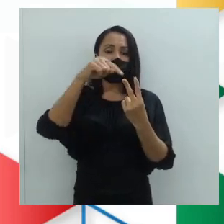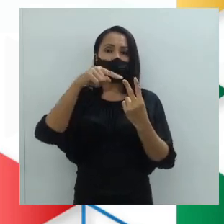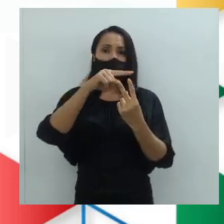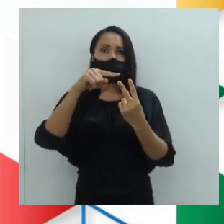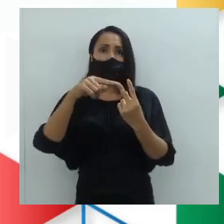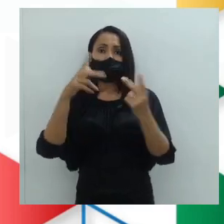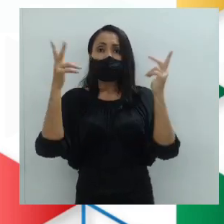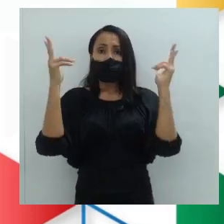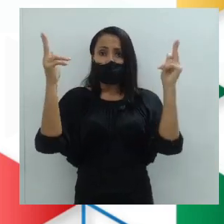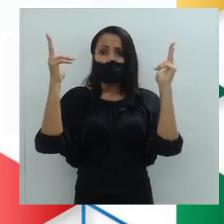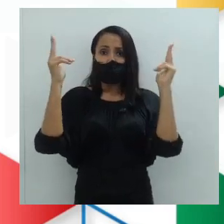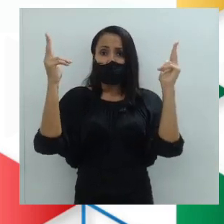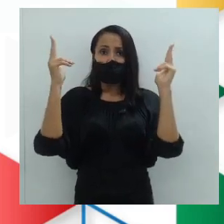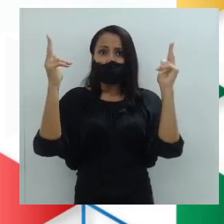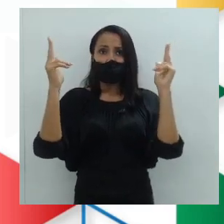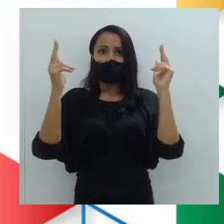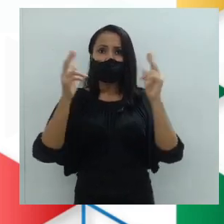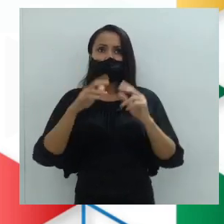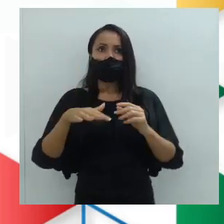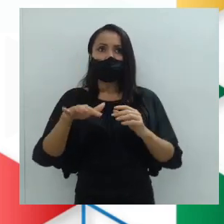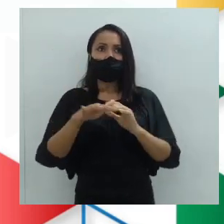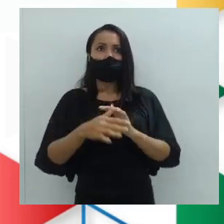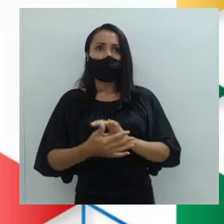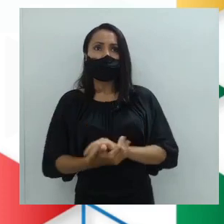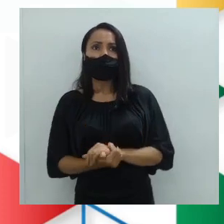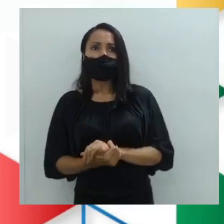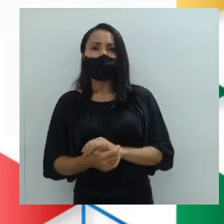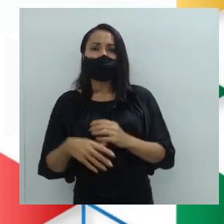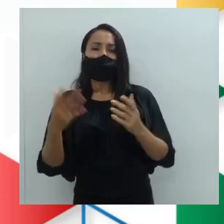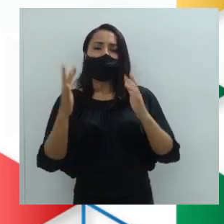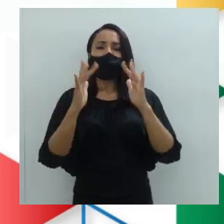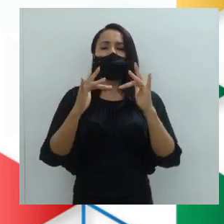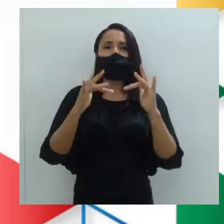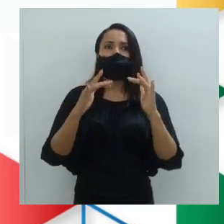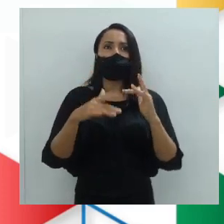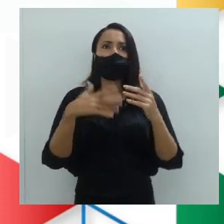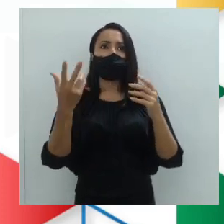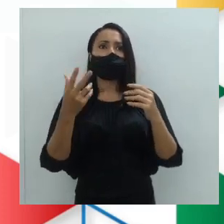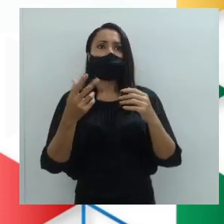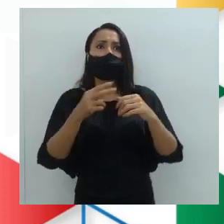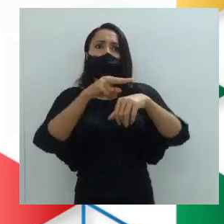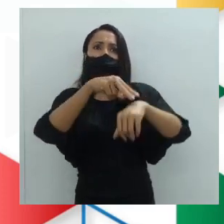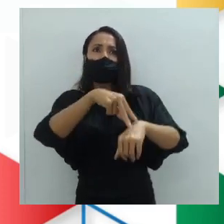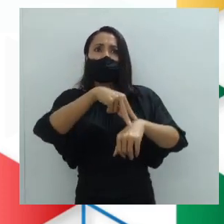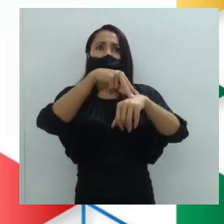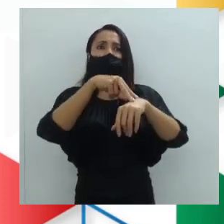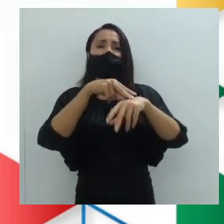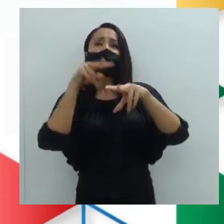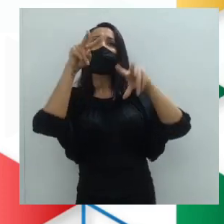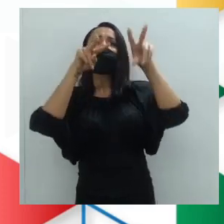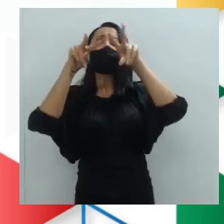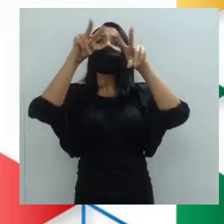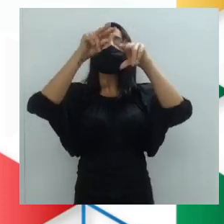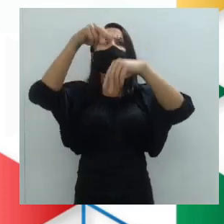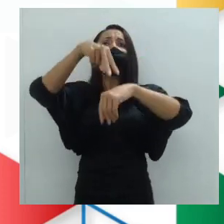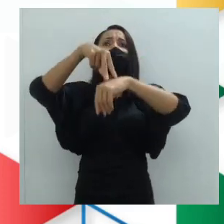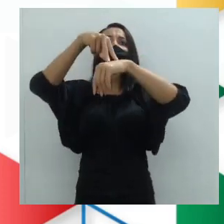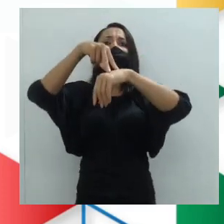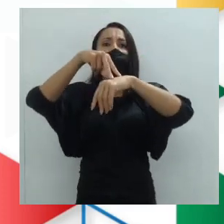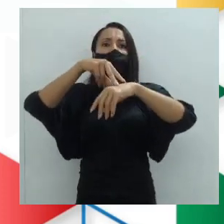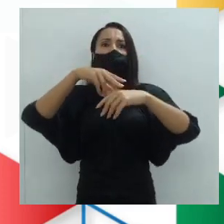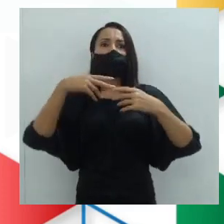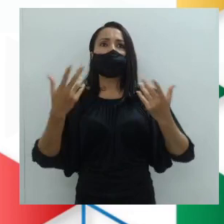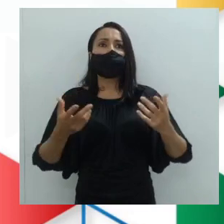show. Vejam só nesse quadrinho. Aí a namorada diz, me levanta para eu ver a banda do palco. E ela